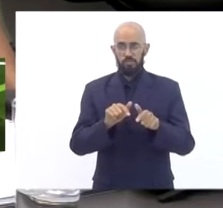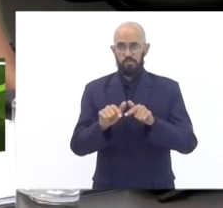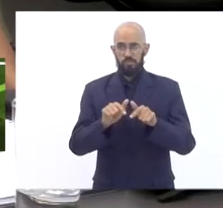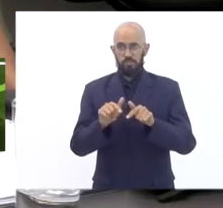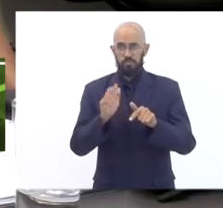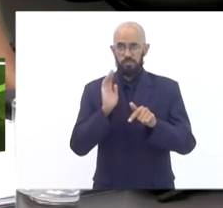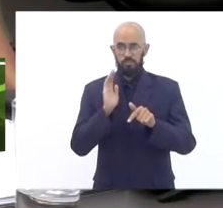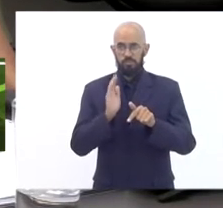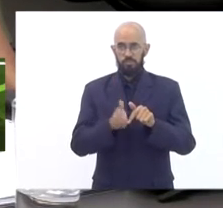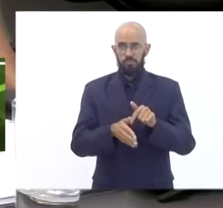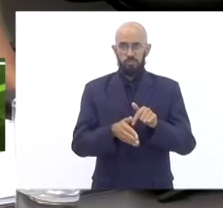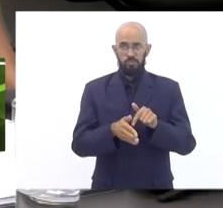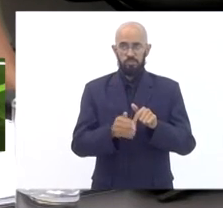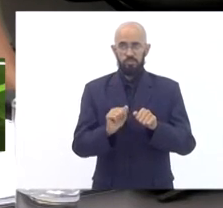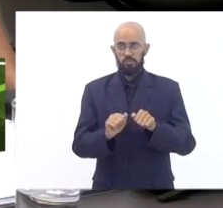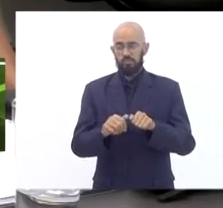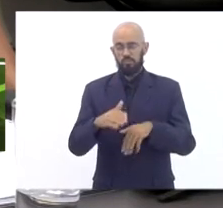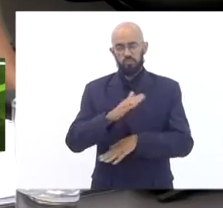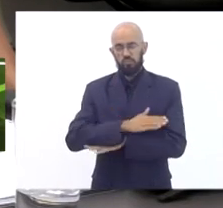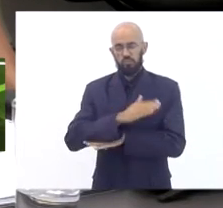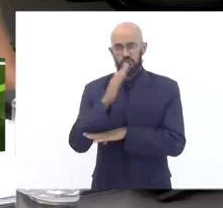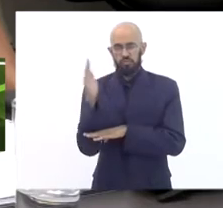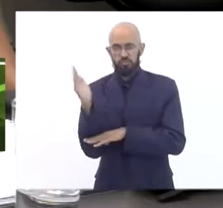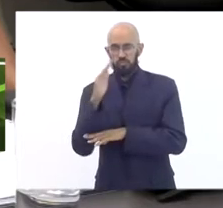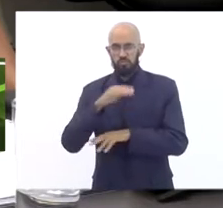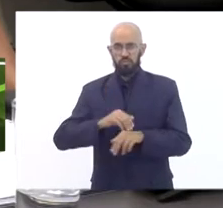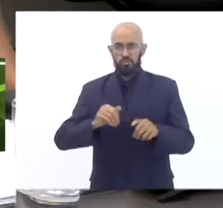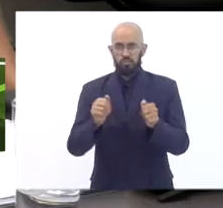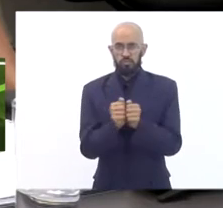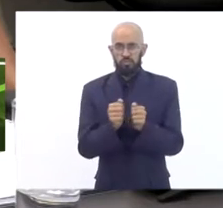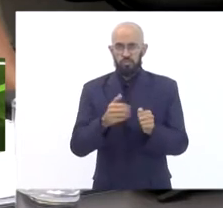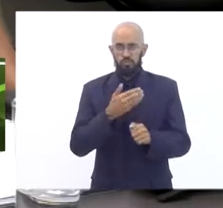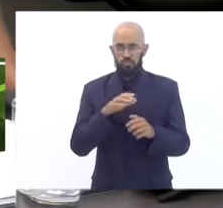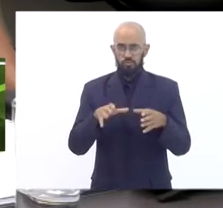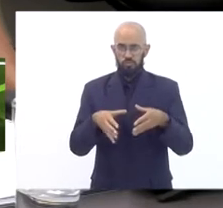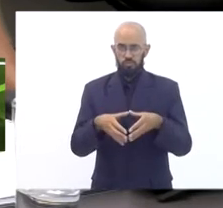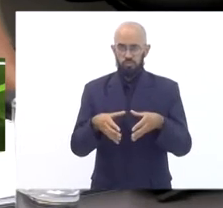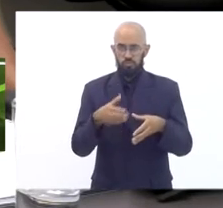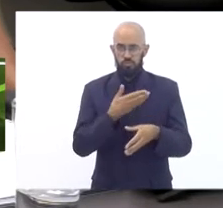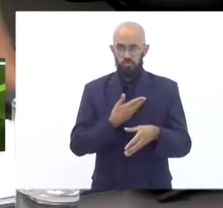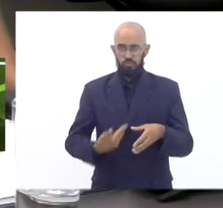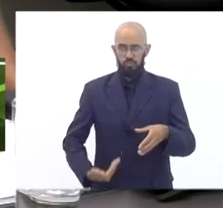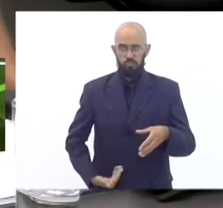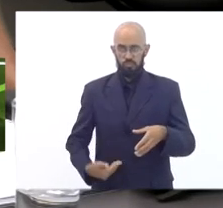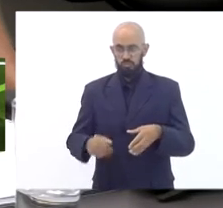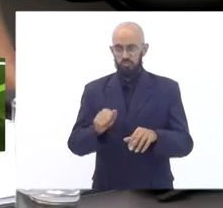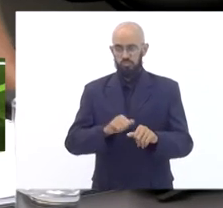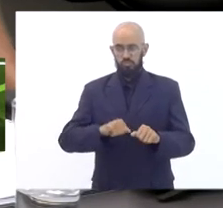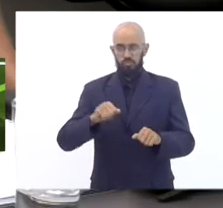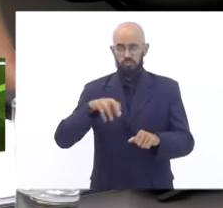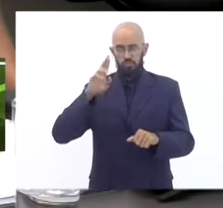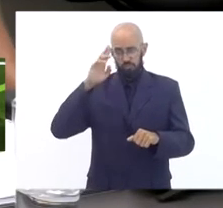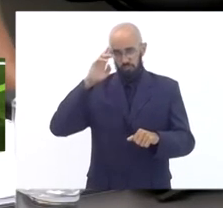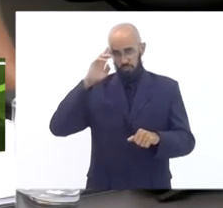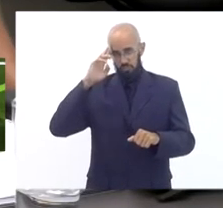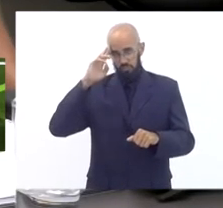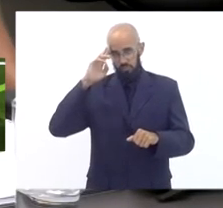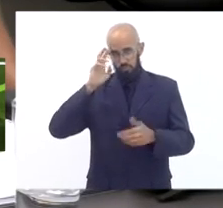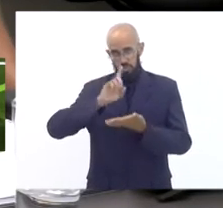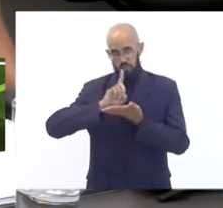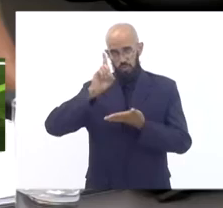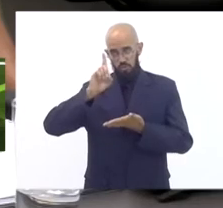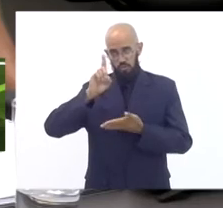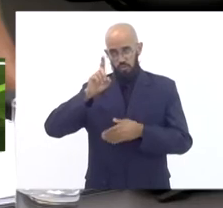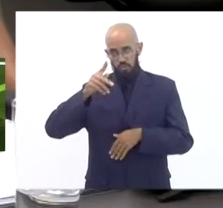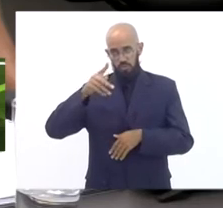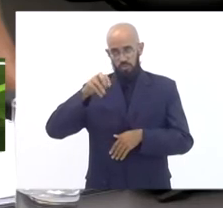diretamente, full-time, com a equipe do governador, aqui presente, doutora Priscila, doutor Haroldo.